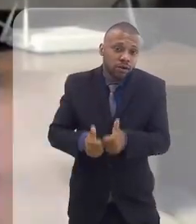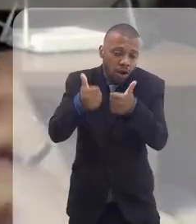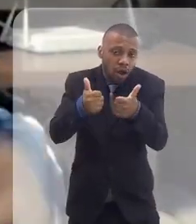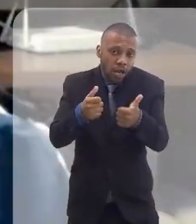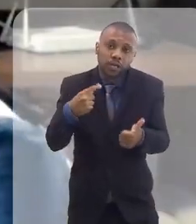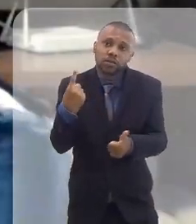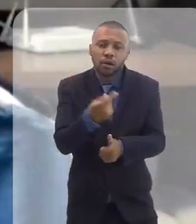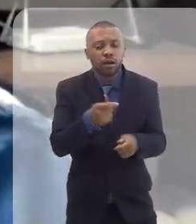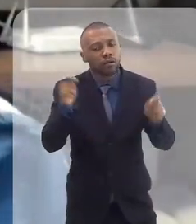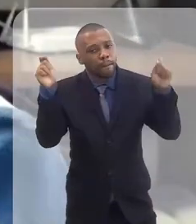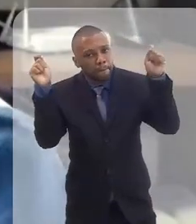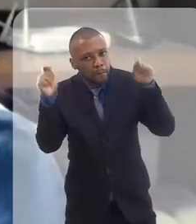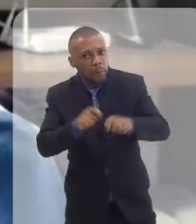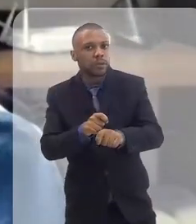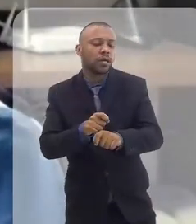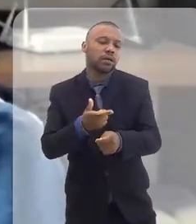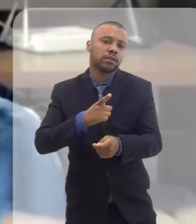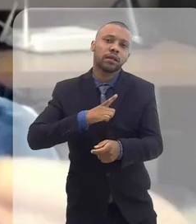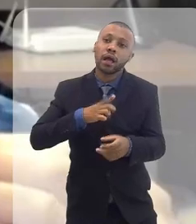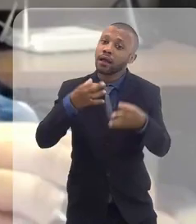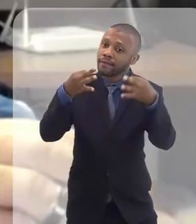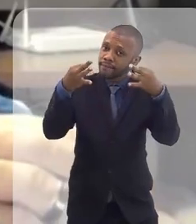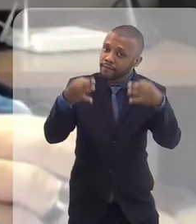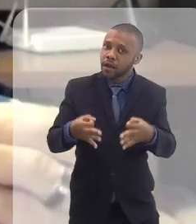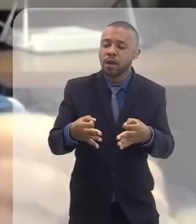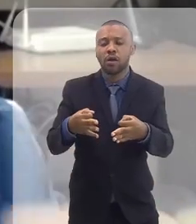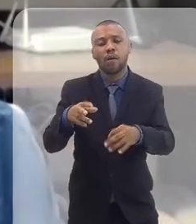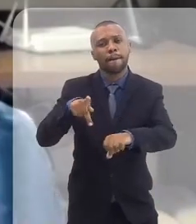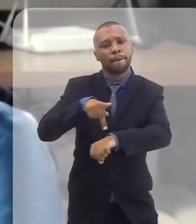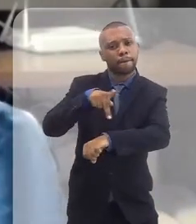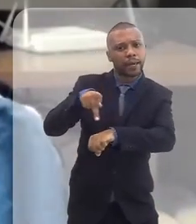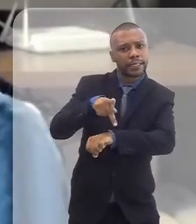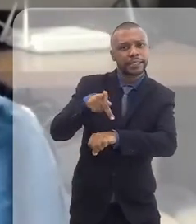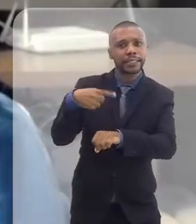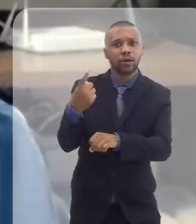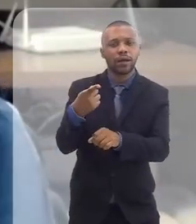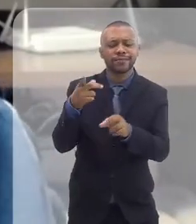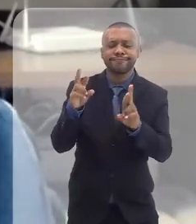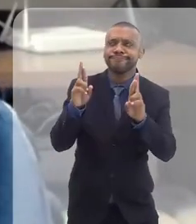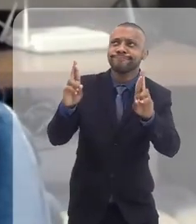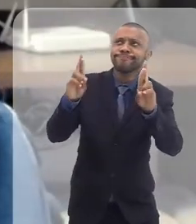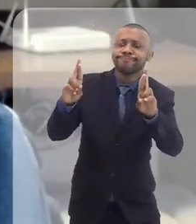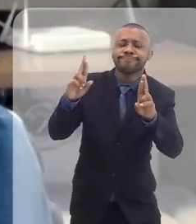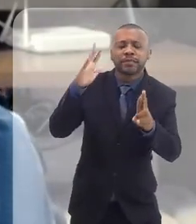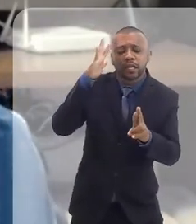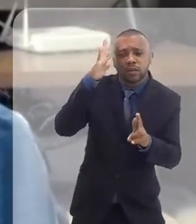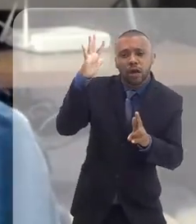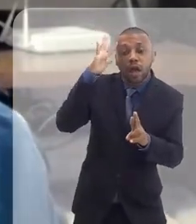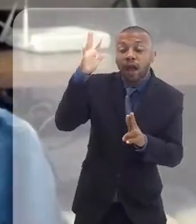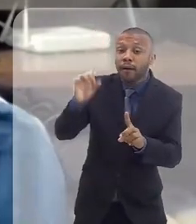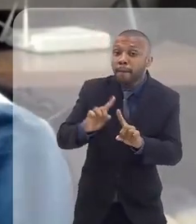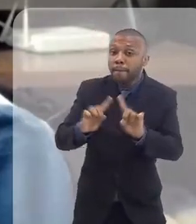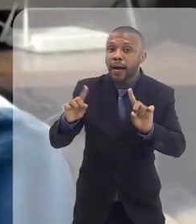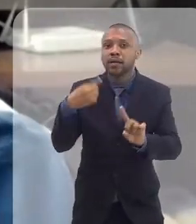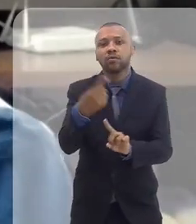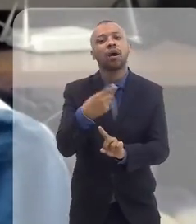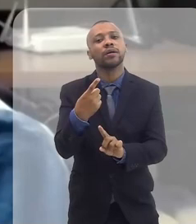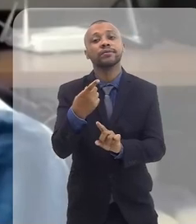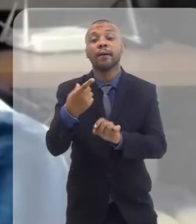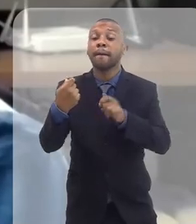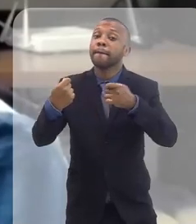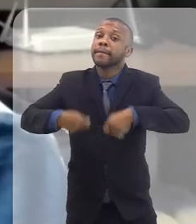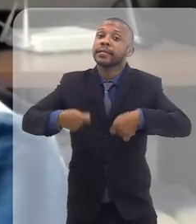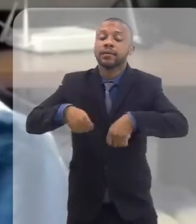Brasil, acredito que nós podemos ter realmente o país que desejamos. Mas precisamos